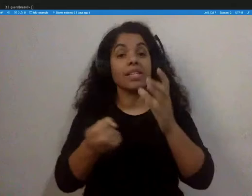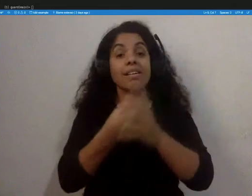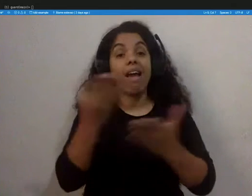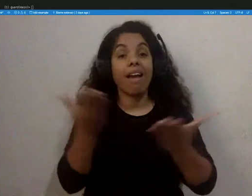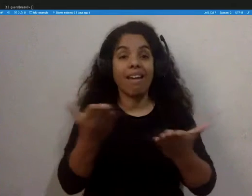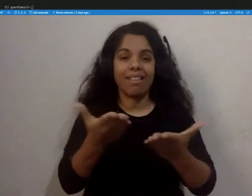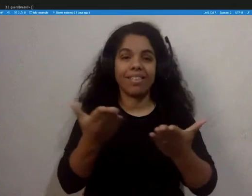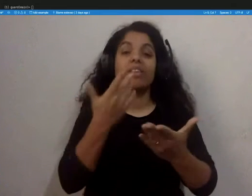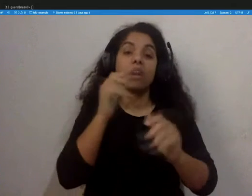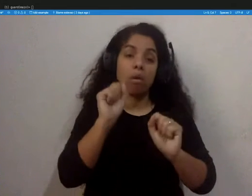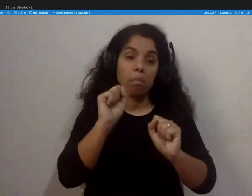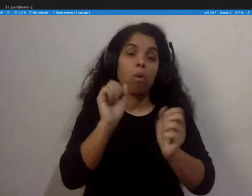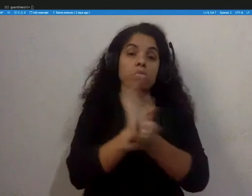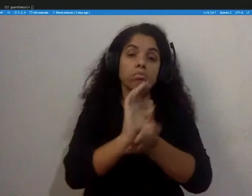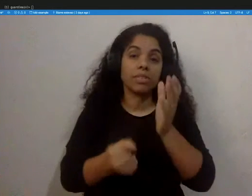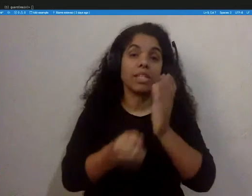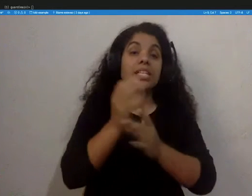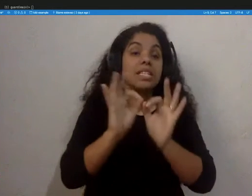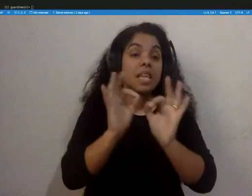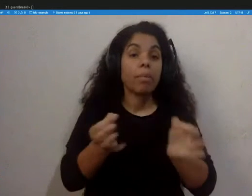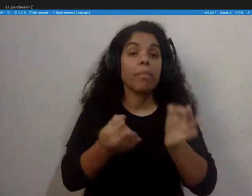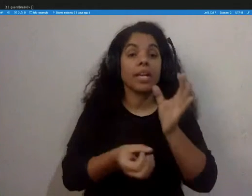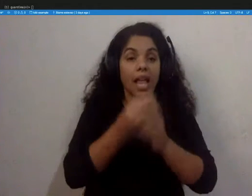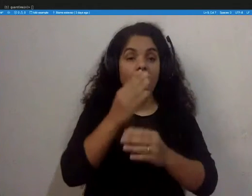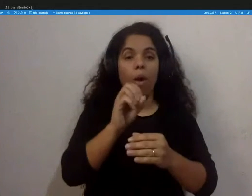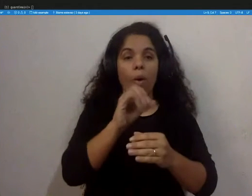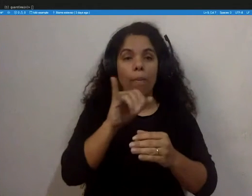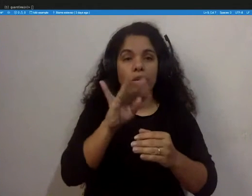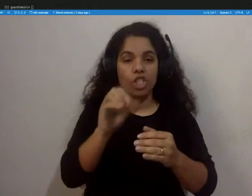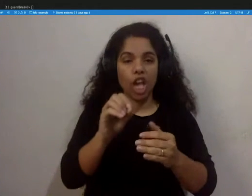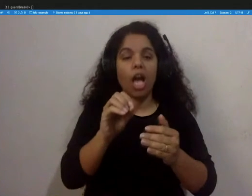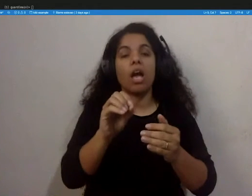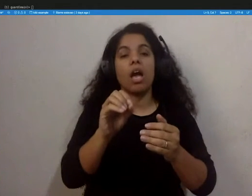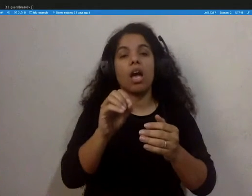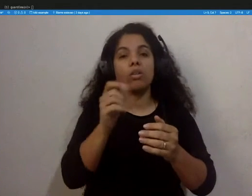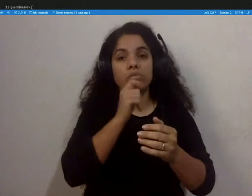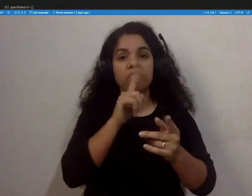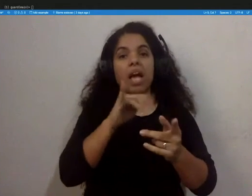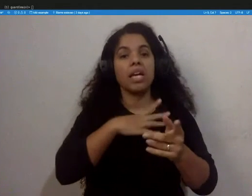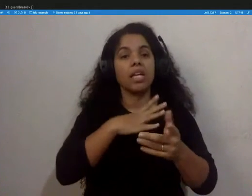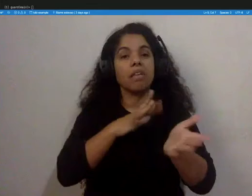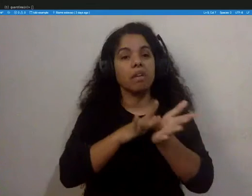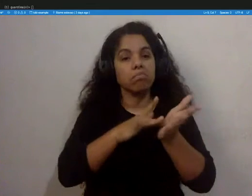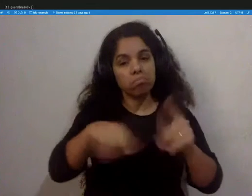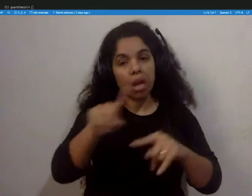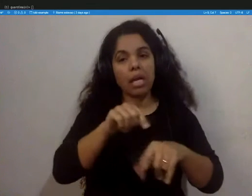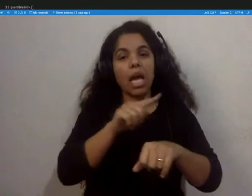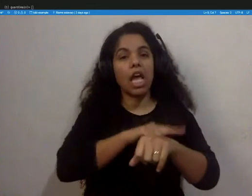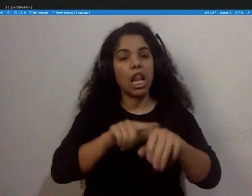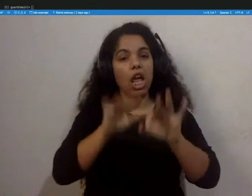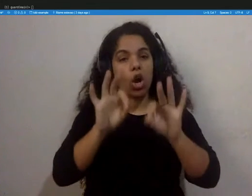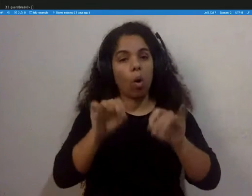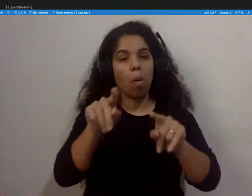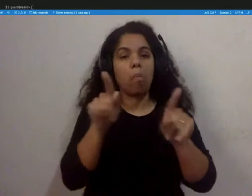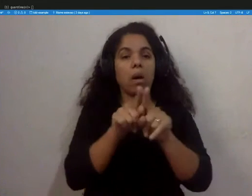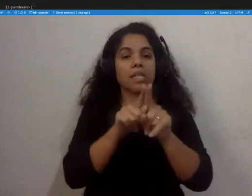agora. Então, eu posso simplesmente criar um objeto fake, criar um objeto que vai simular aquele comportamento ali, e